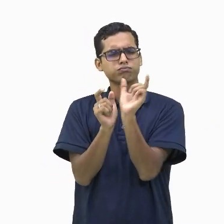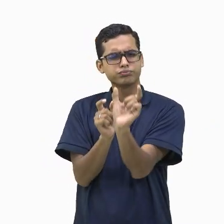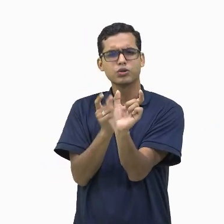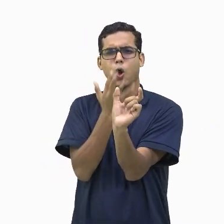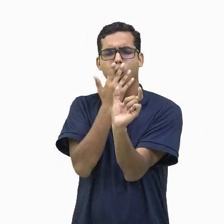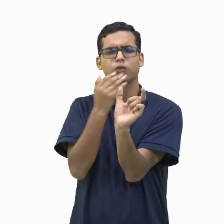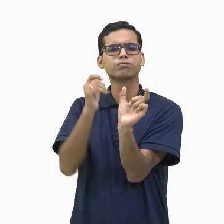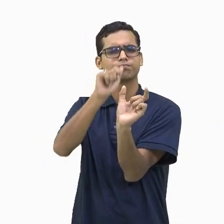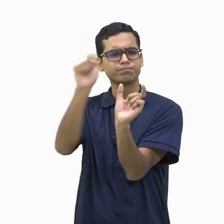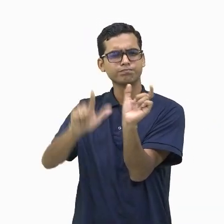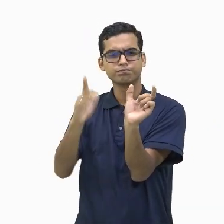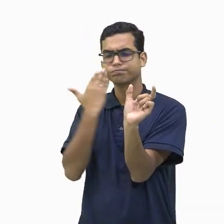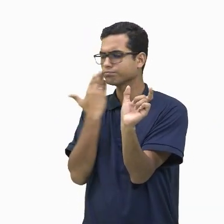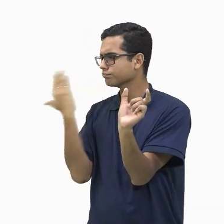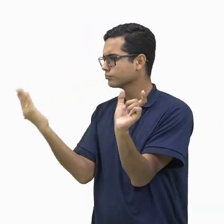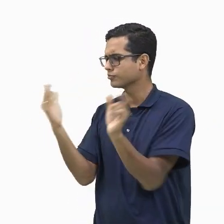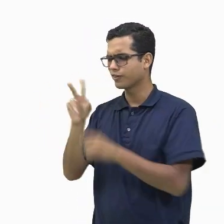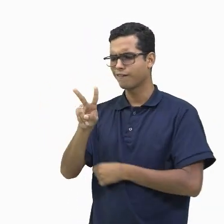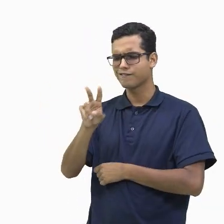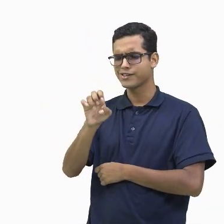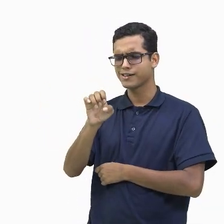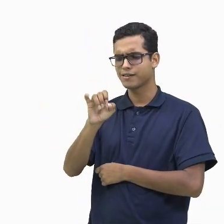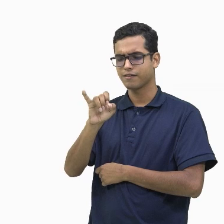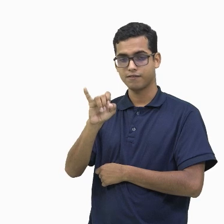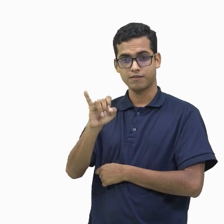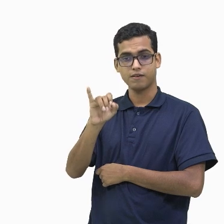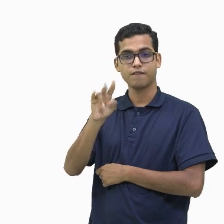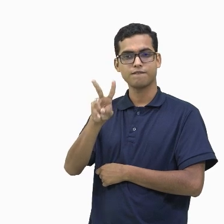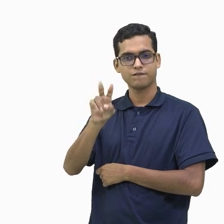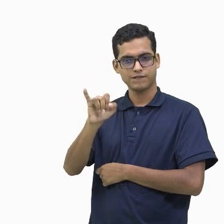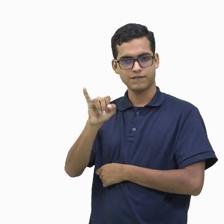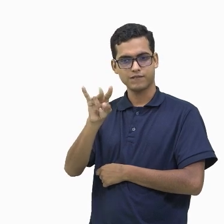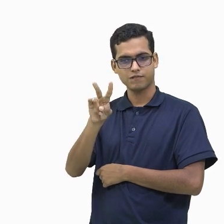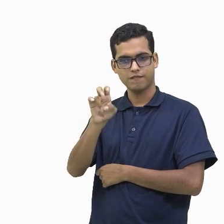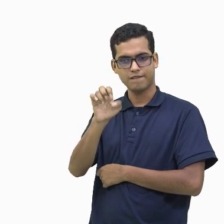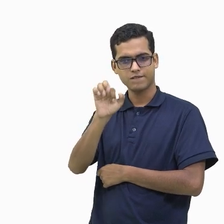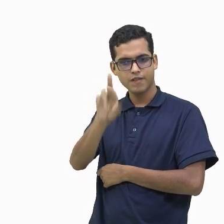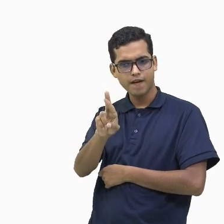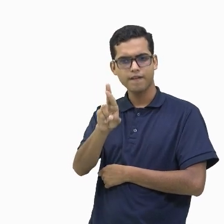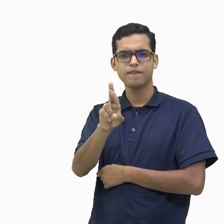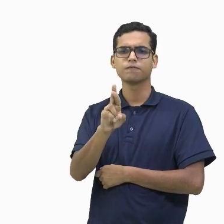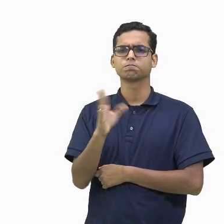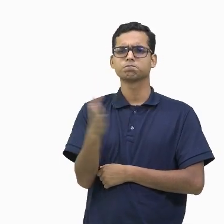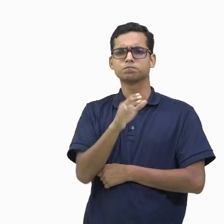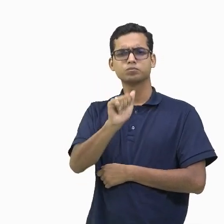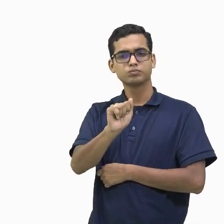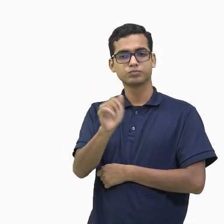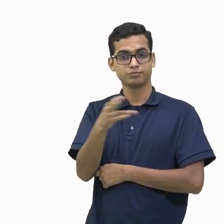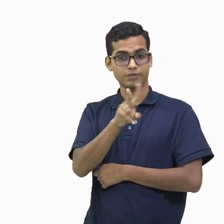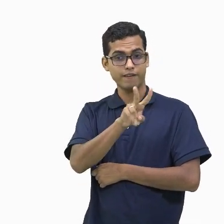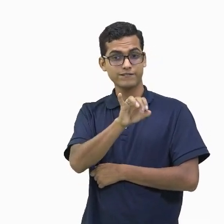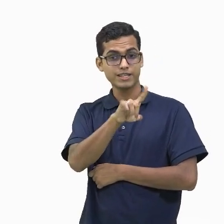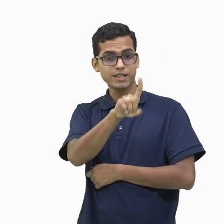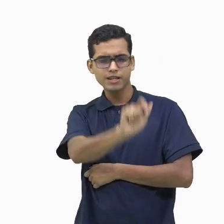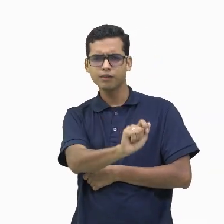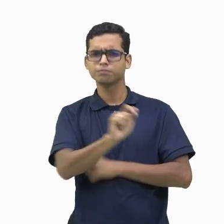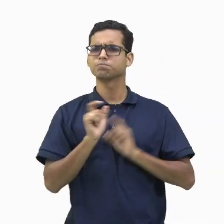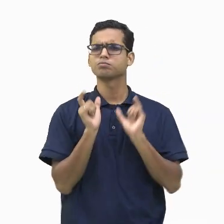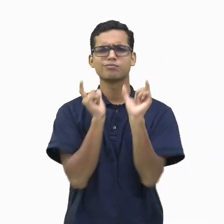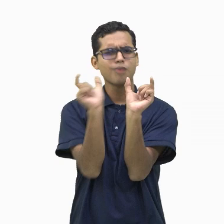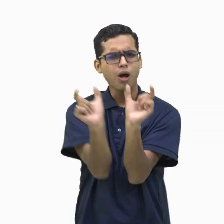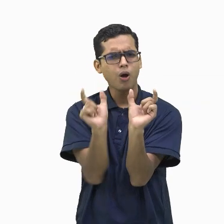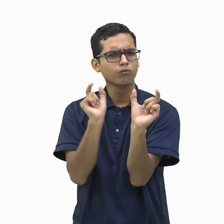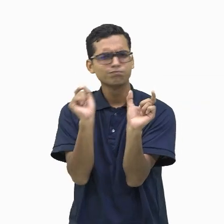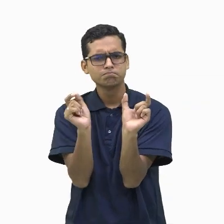particularizando experiências que você pode viver durante a vida, mas aí ele usa a expressão viver a vida. Claro que o que ele quer dizer é que ele